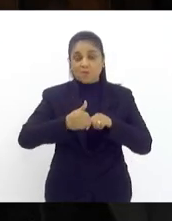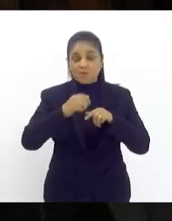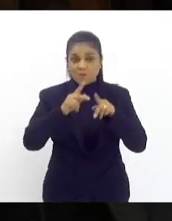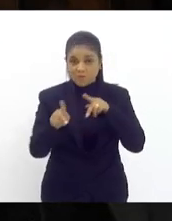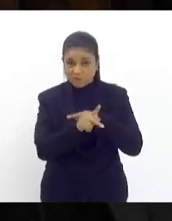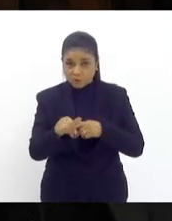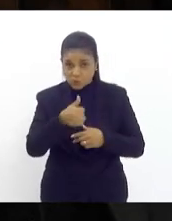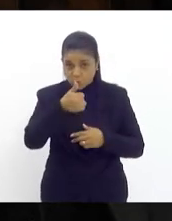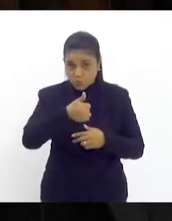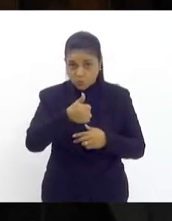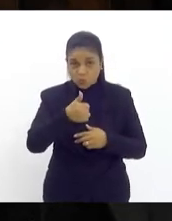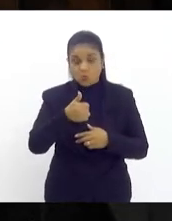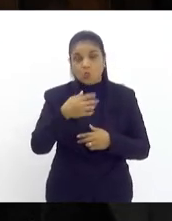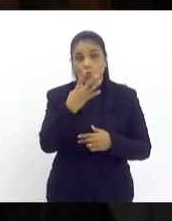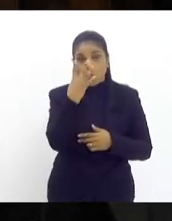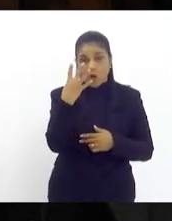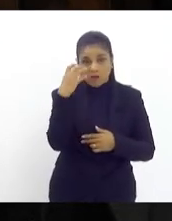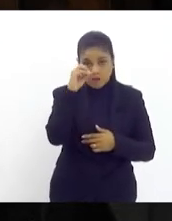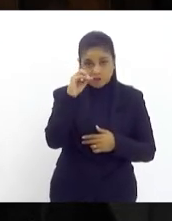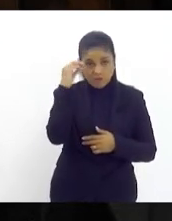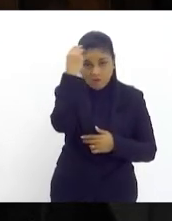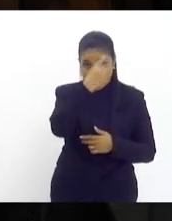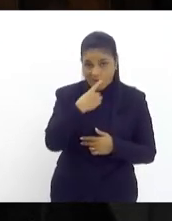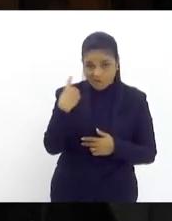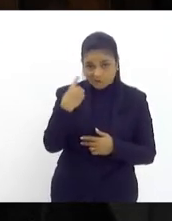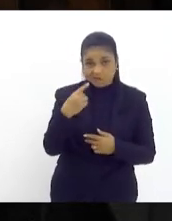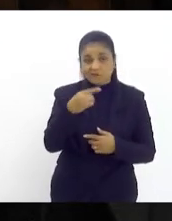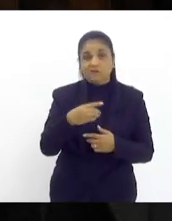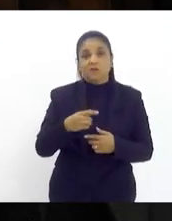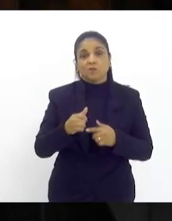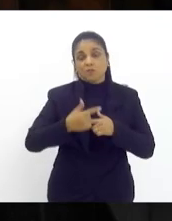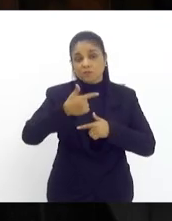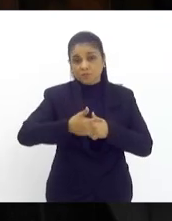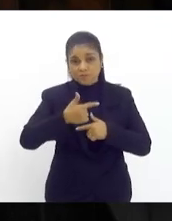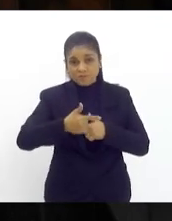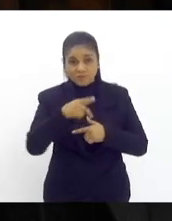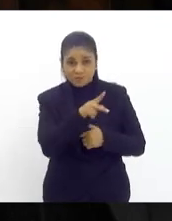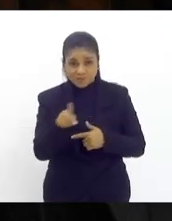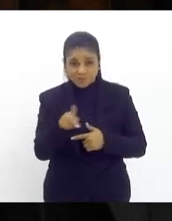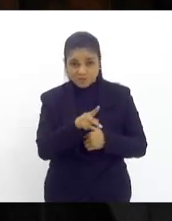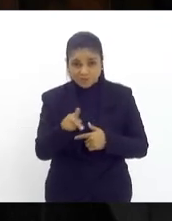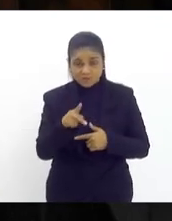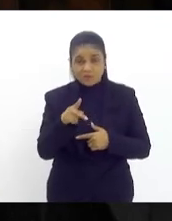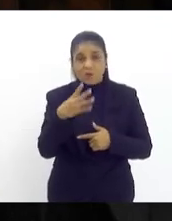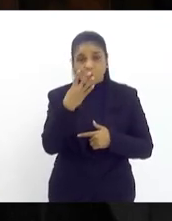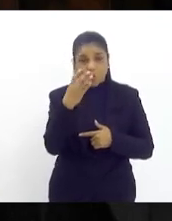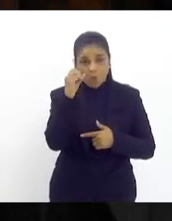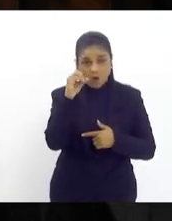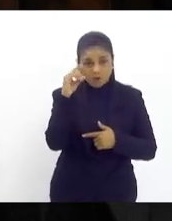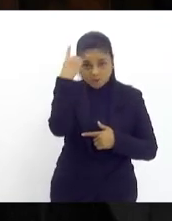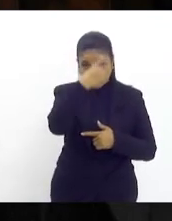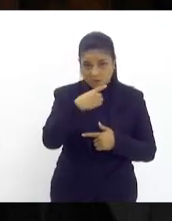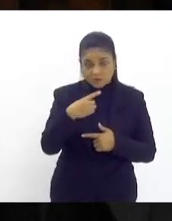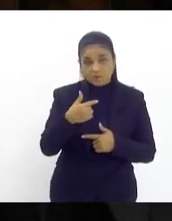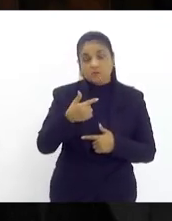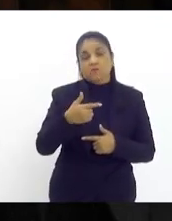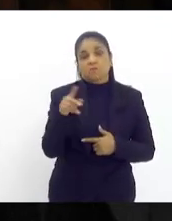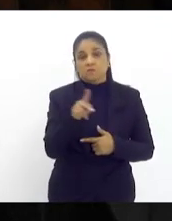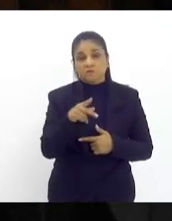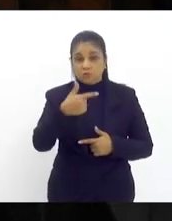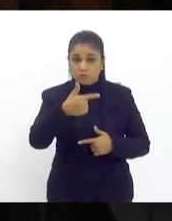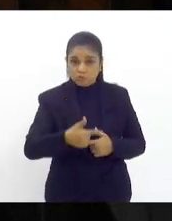Professor docente 2 de 40 horas Professor docente dois de 22 horas